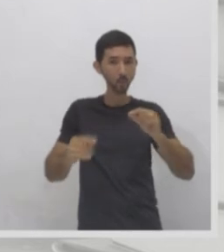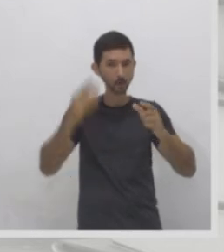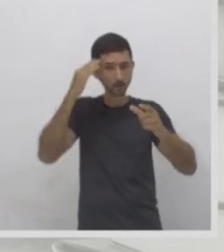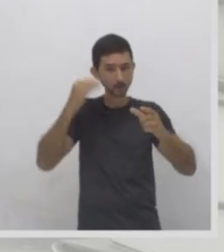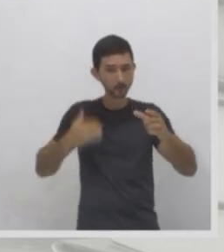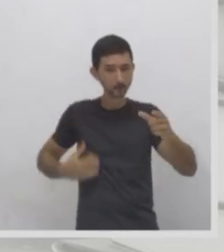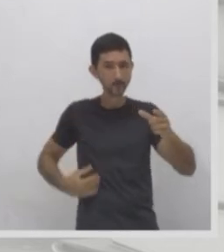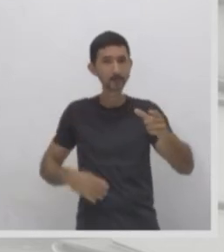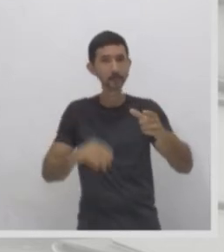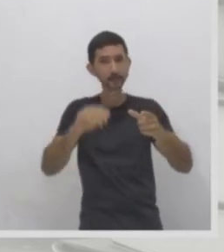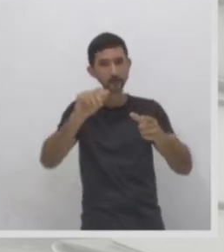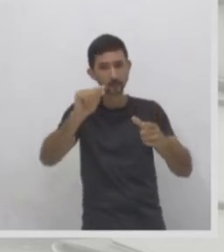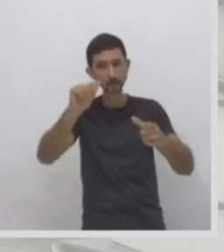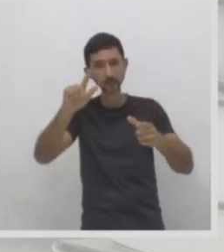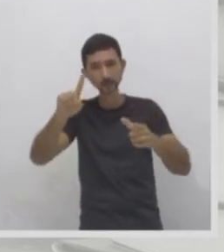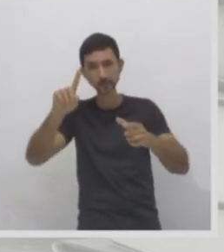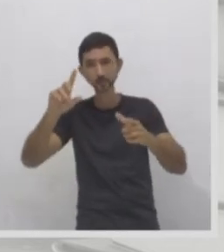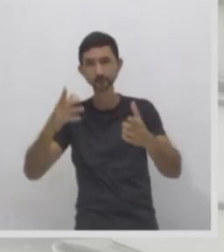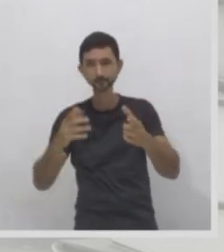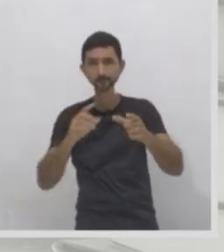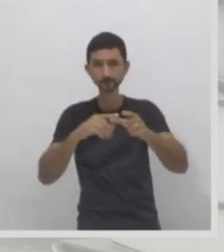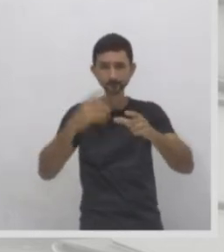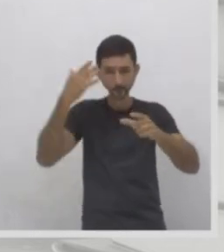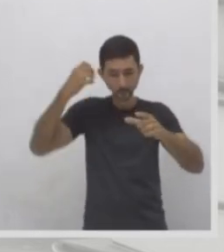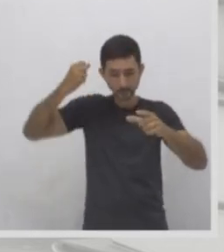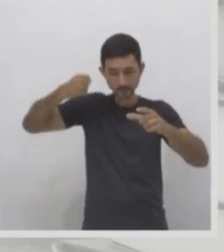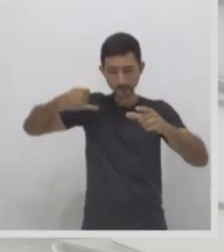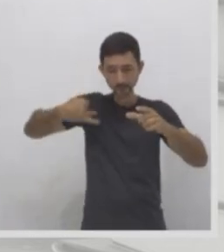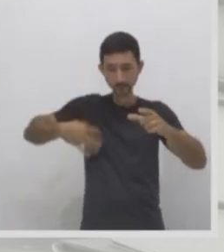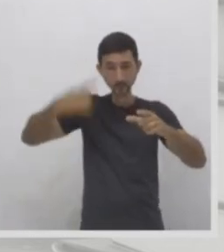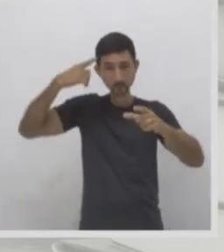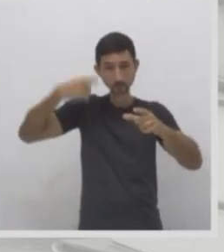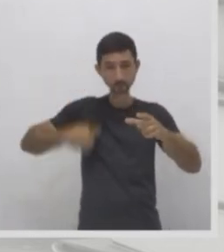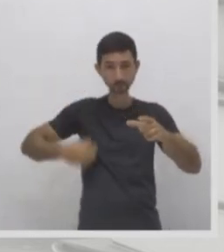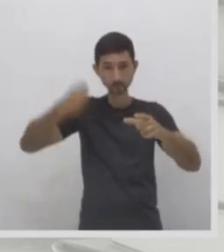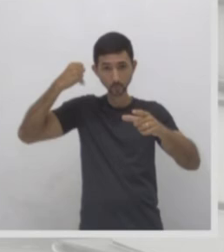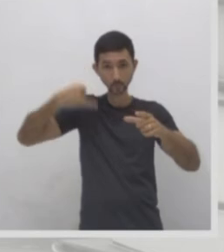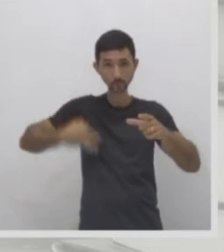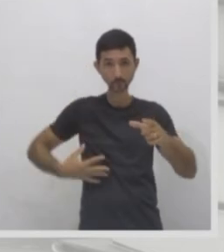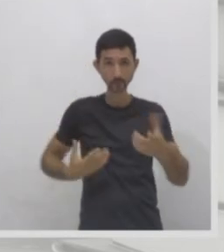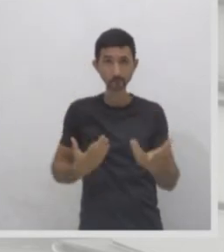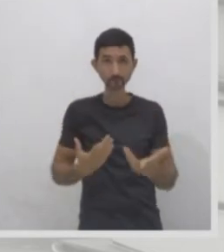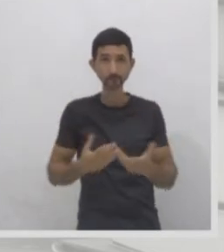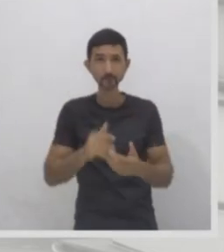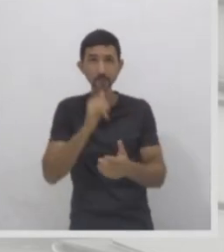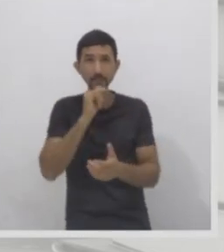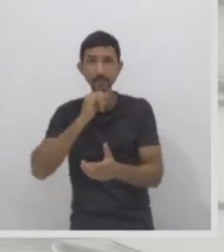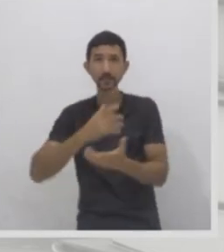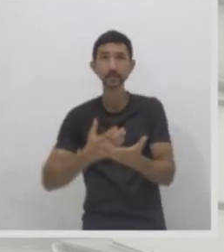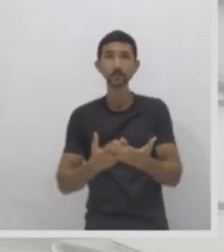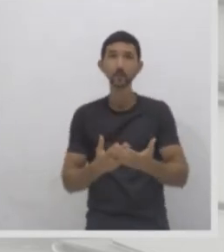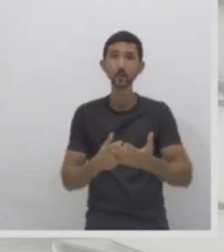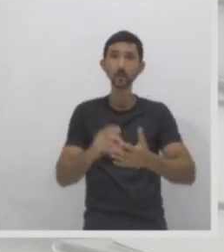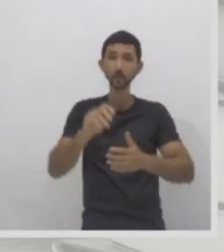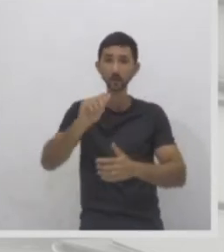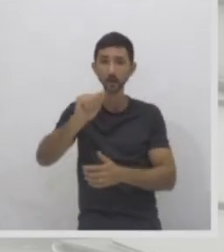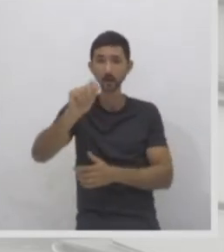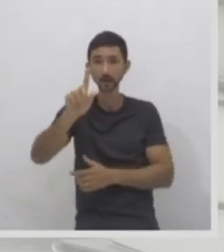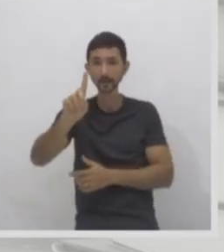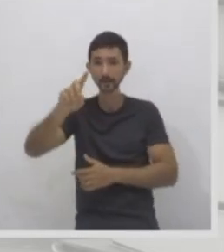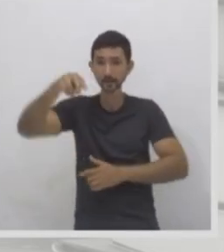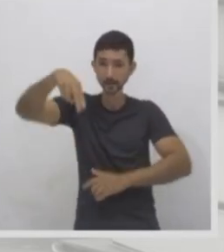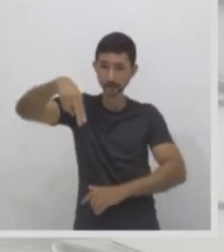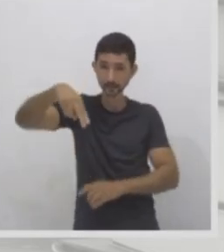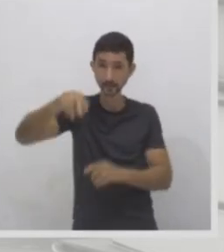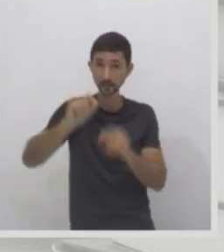qualificar, caracterizar e especificar a forma como é o seu cabelo. No caso do adjunto adnominal, a ideia